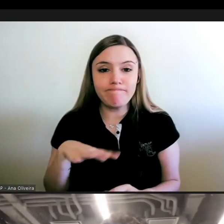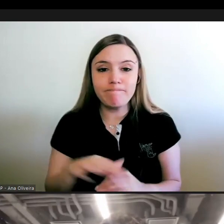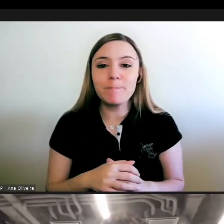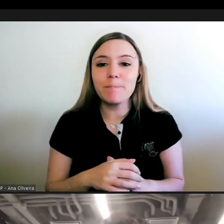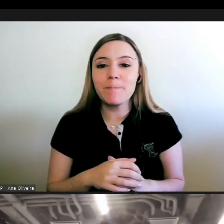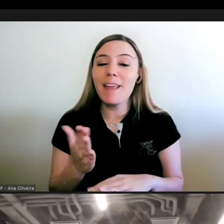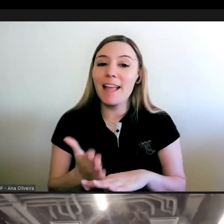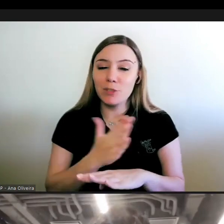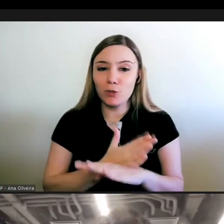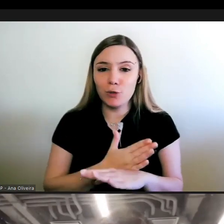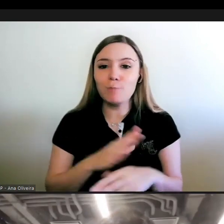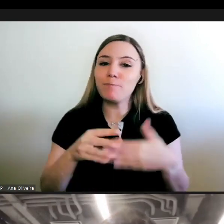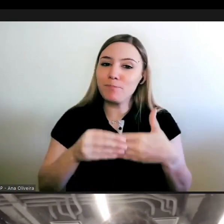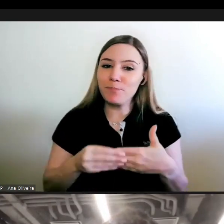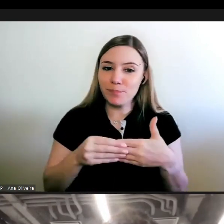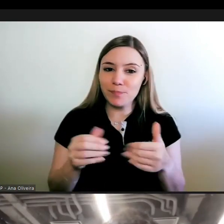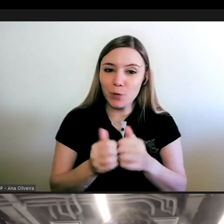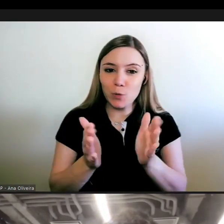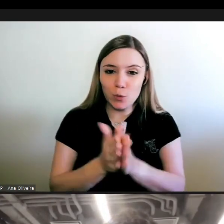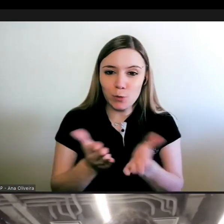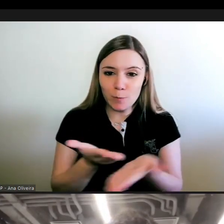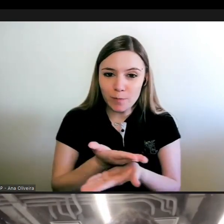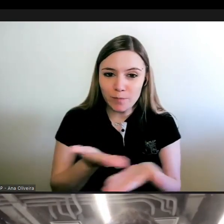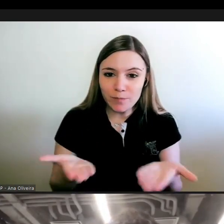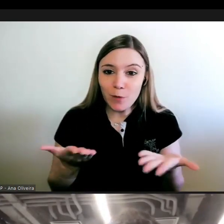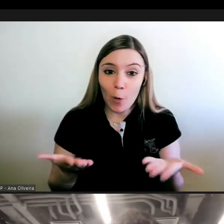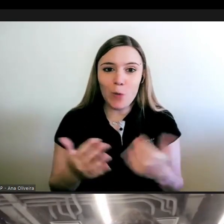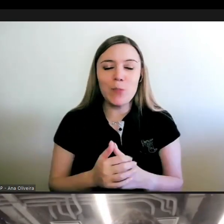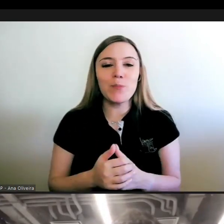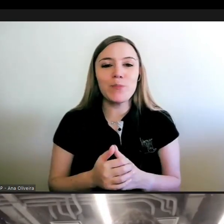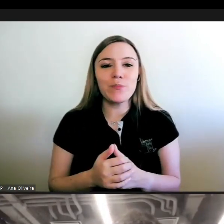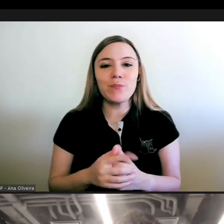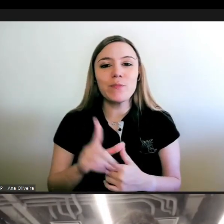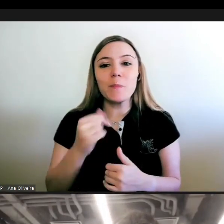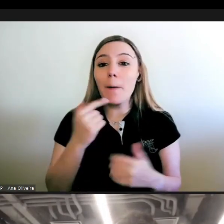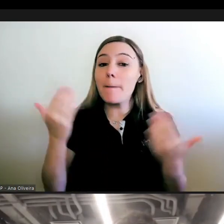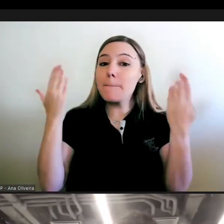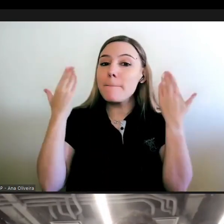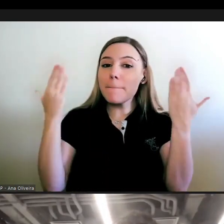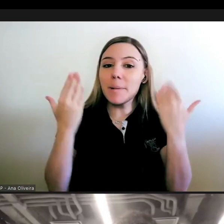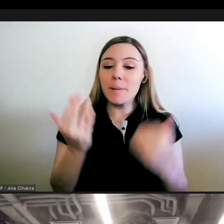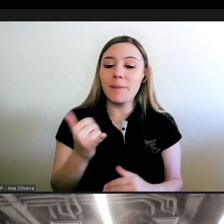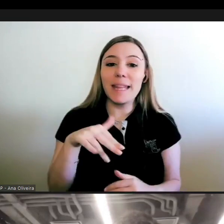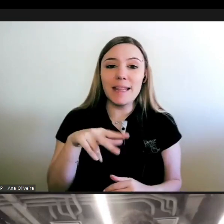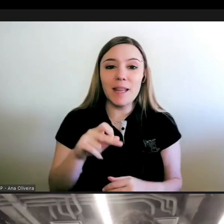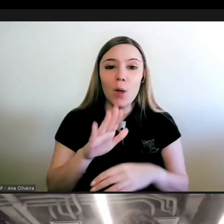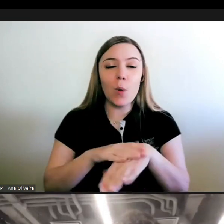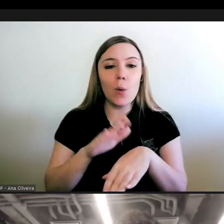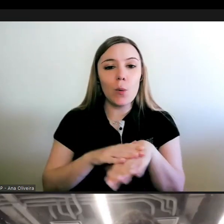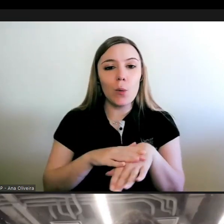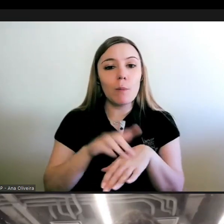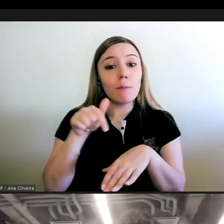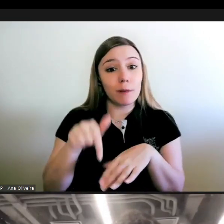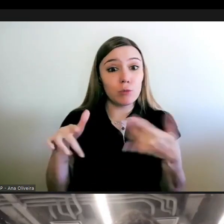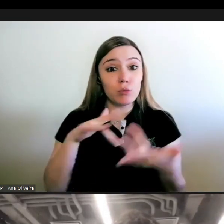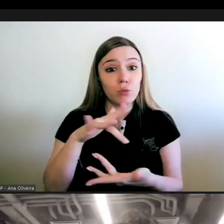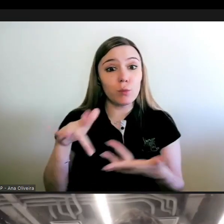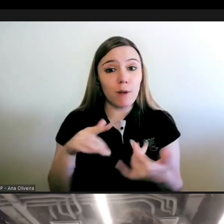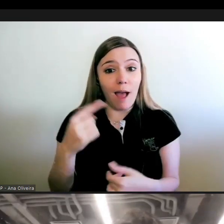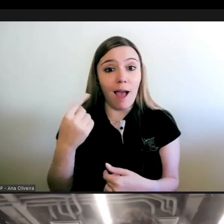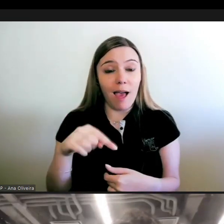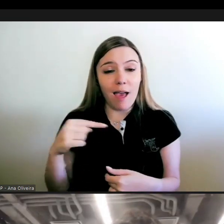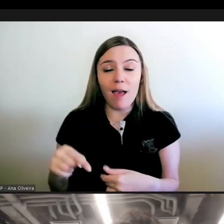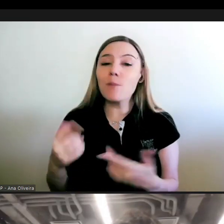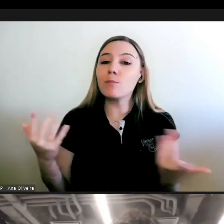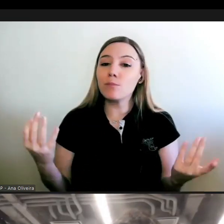mais, cumprimentá-los a todos, agora ao vivo, dar os parabéns ao INA por estas iniciativas que